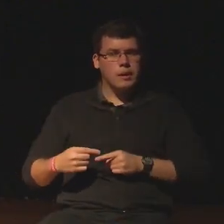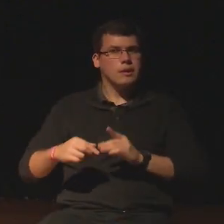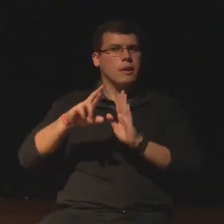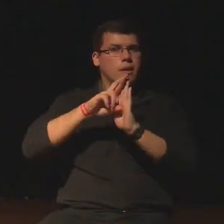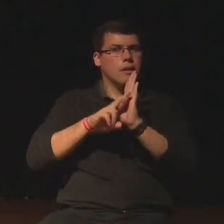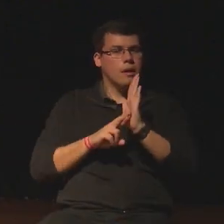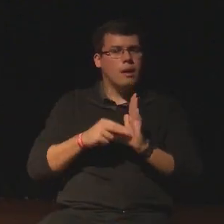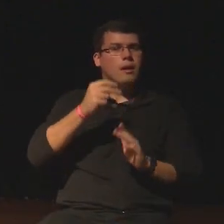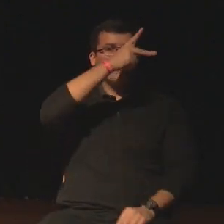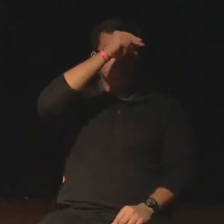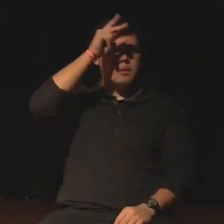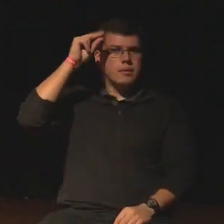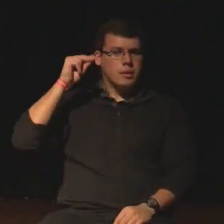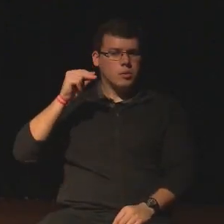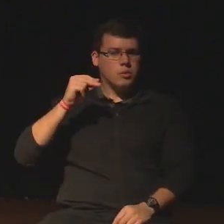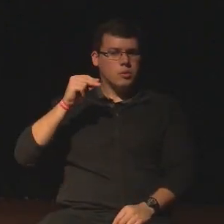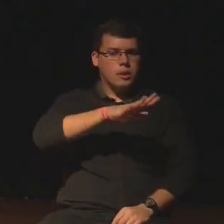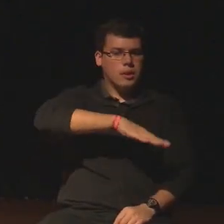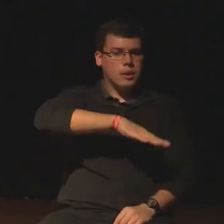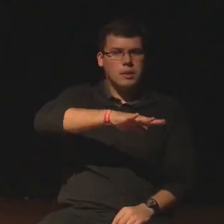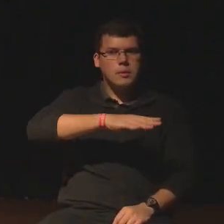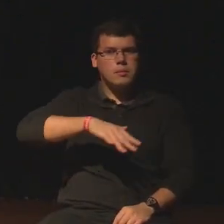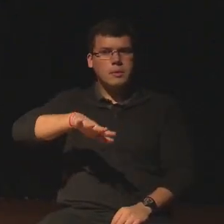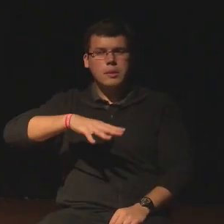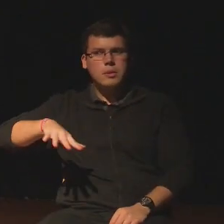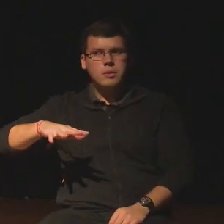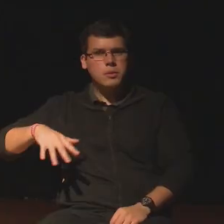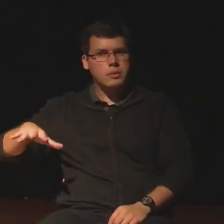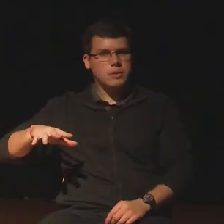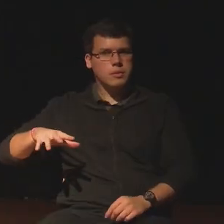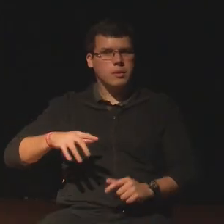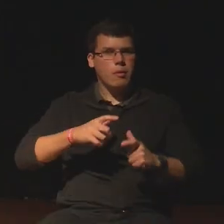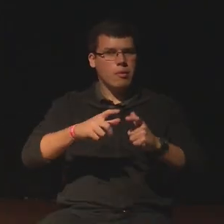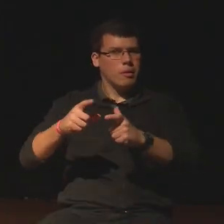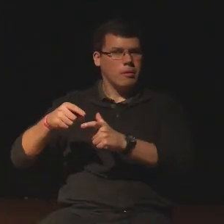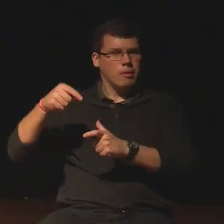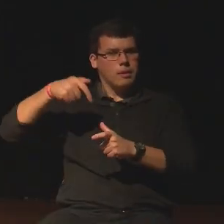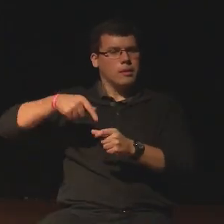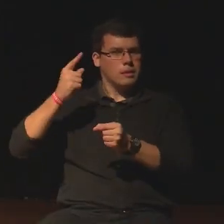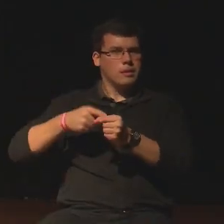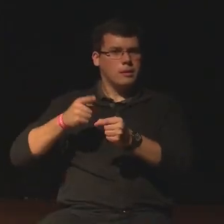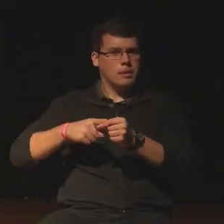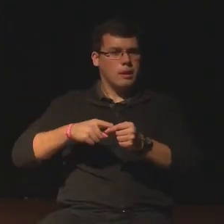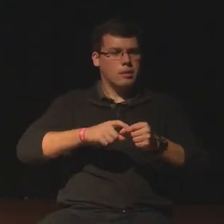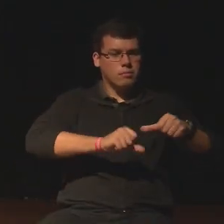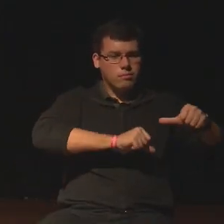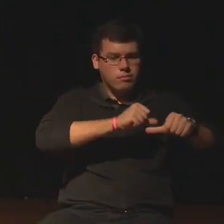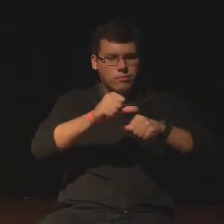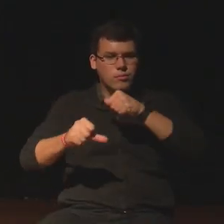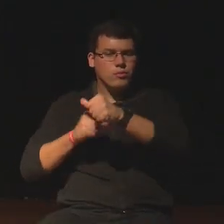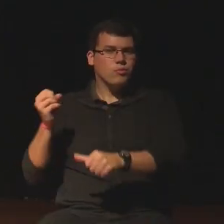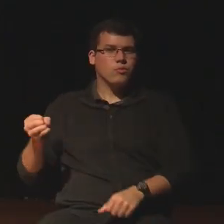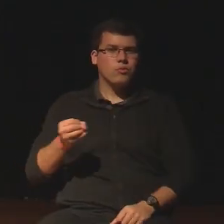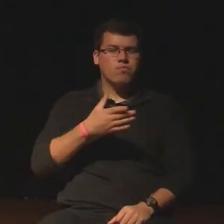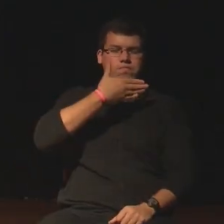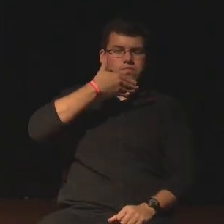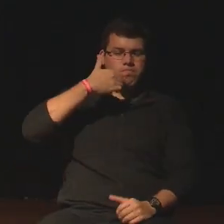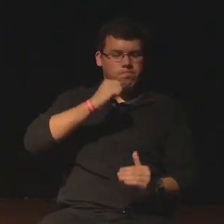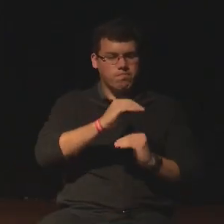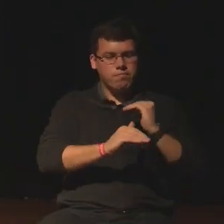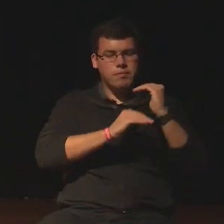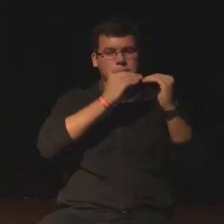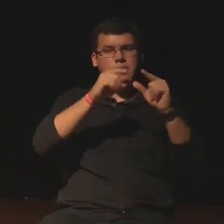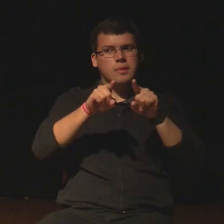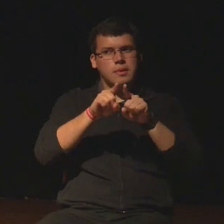dos espaços urbanos, fortalecendo a mobilidade ativa e a valorização da convivência no espaço